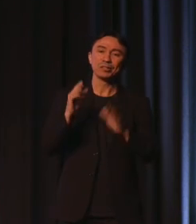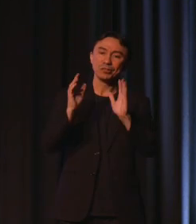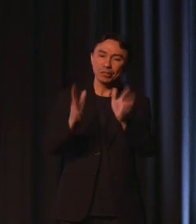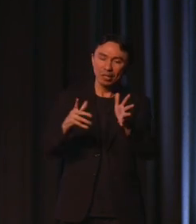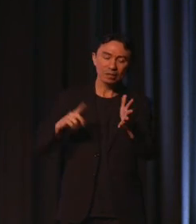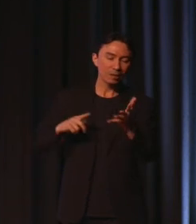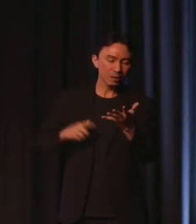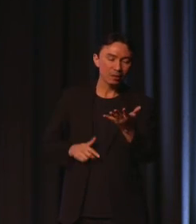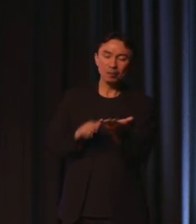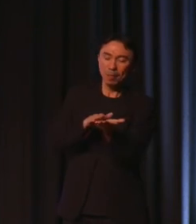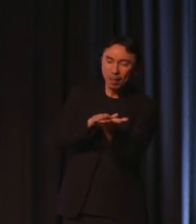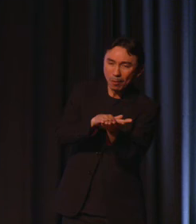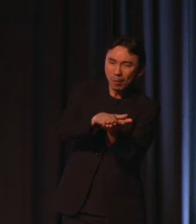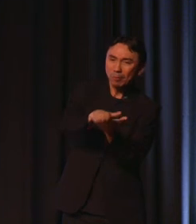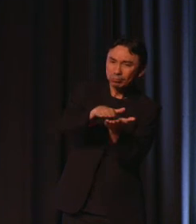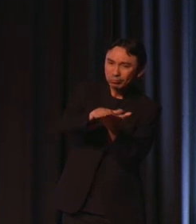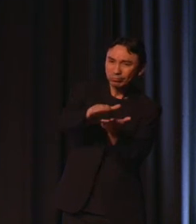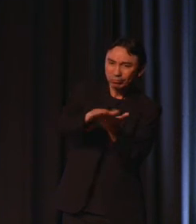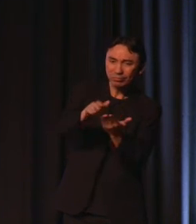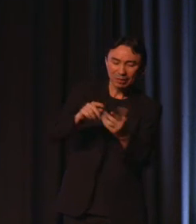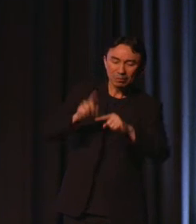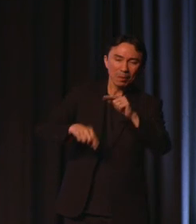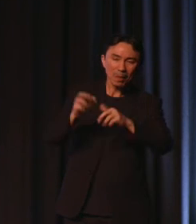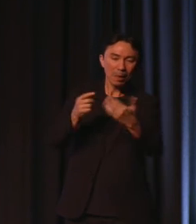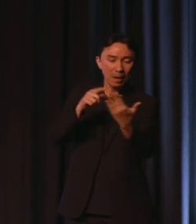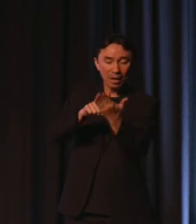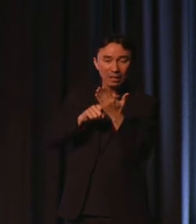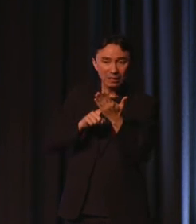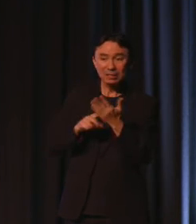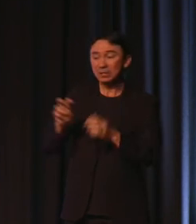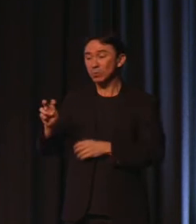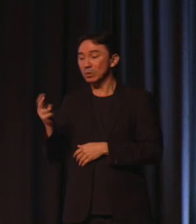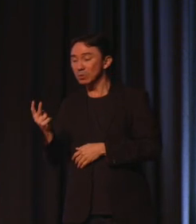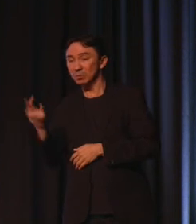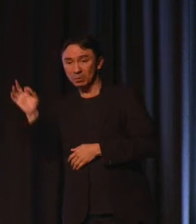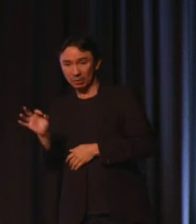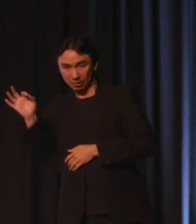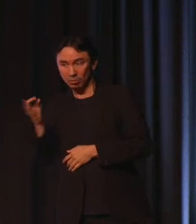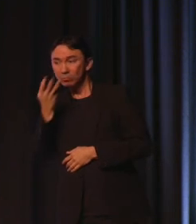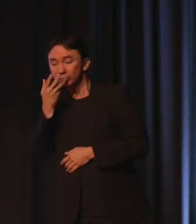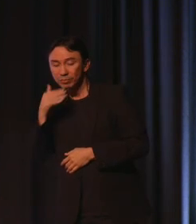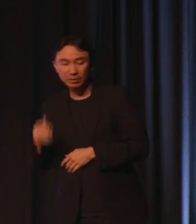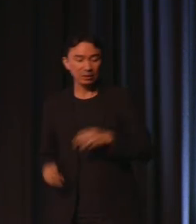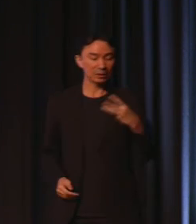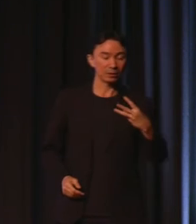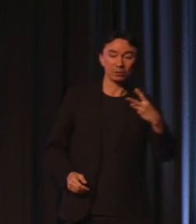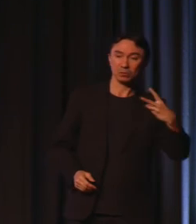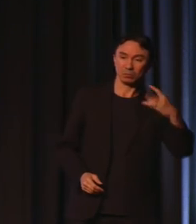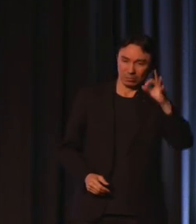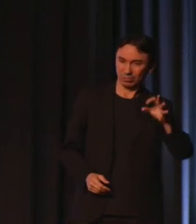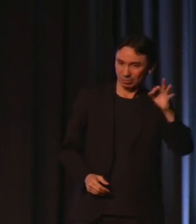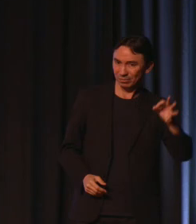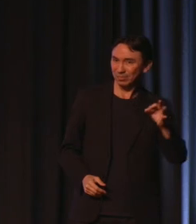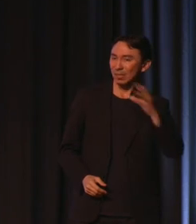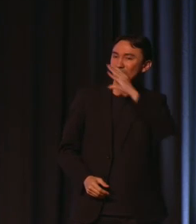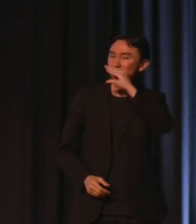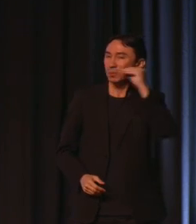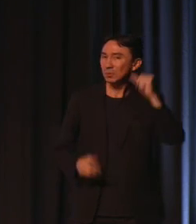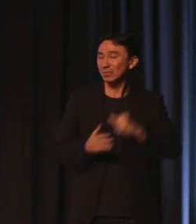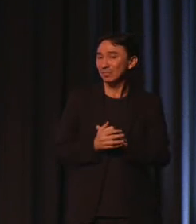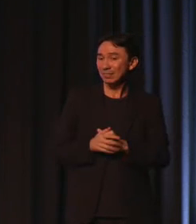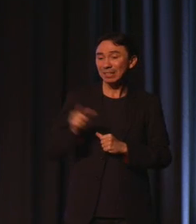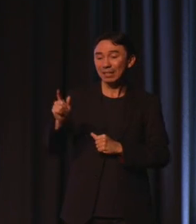esses materiais impressos, a gente vai ver que 52% do infantil versus 32% do adulto. E, basicamente, o Hemocentro é um dos locais